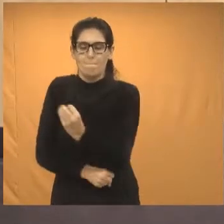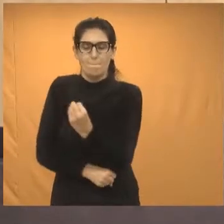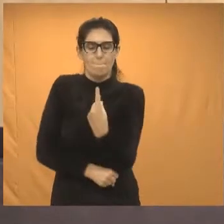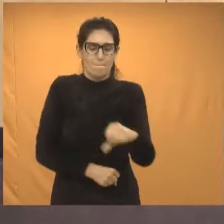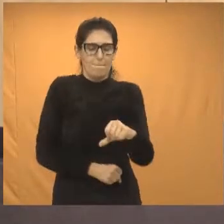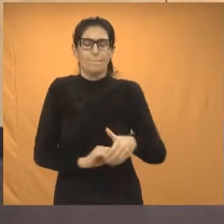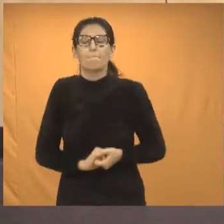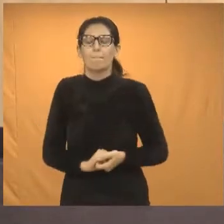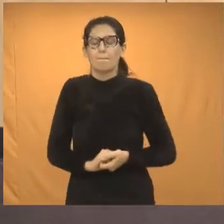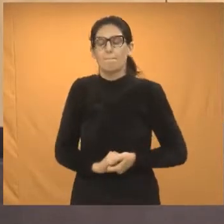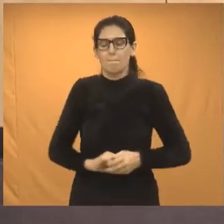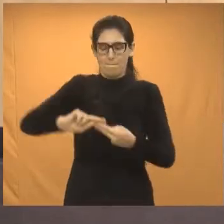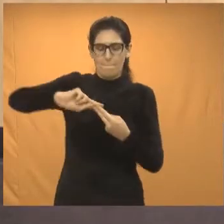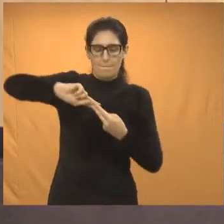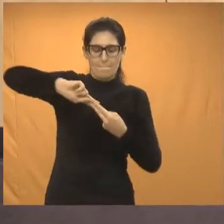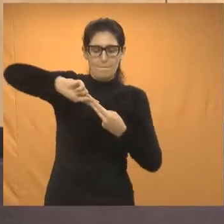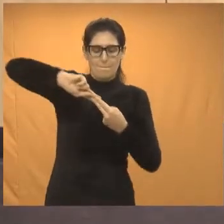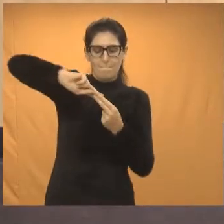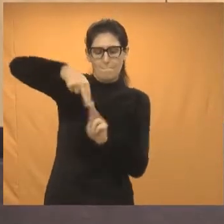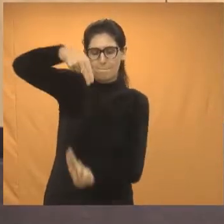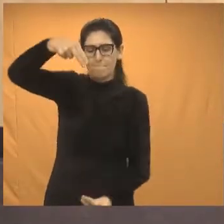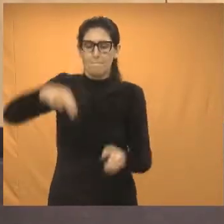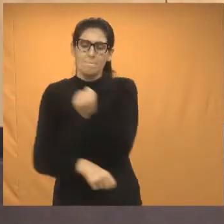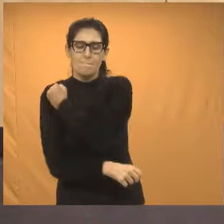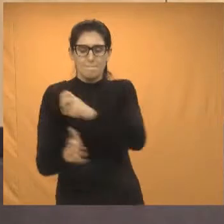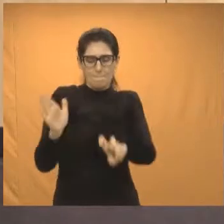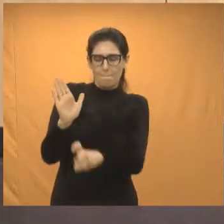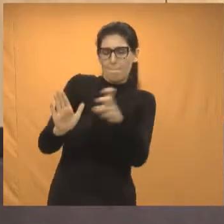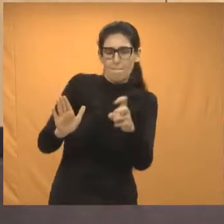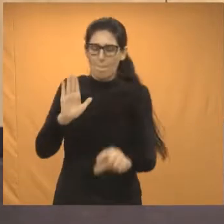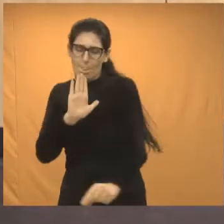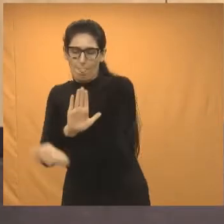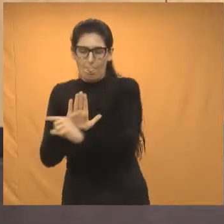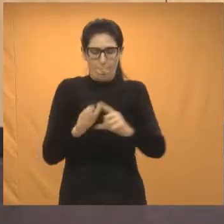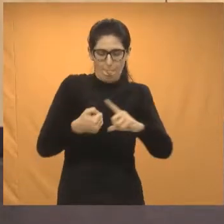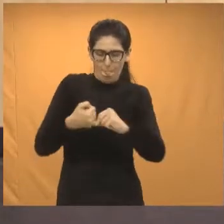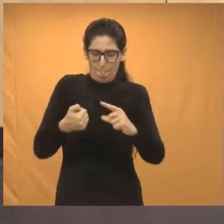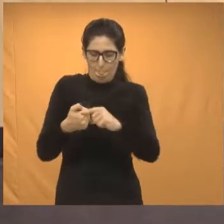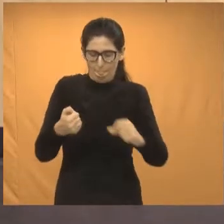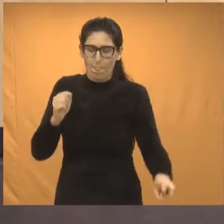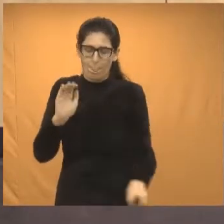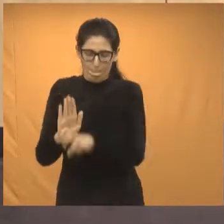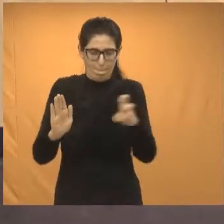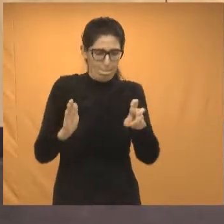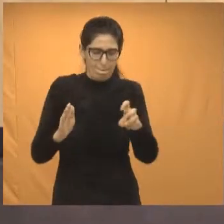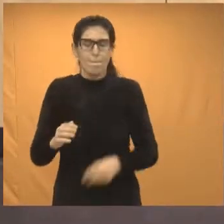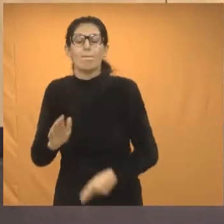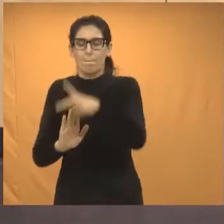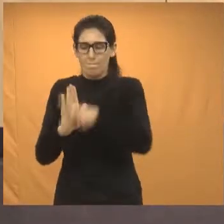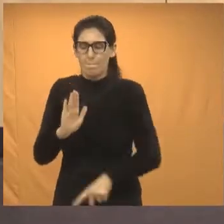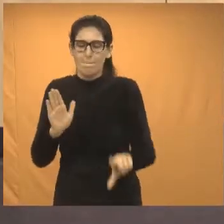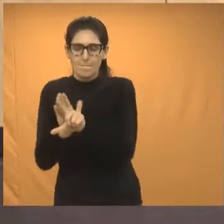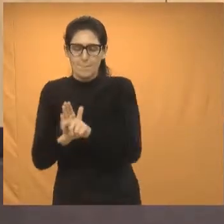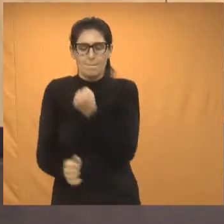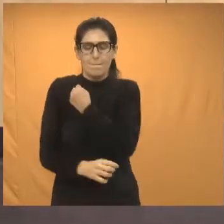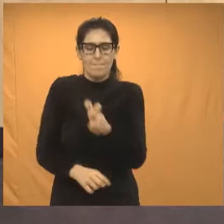3/2019. O inciso 5º do artigo 5º do projeto de lei do Executivo de número 5